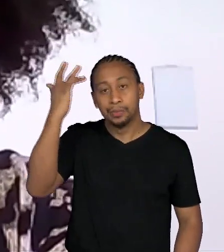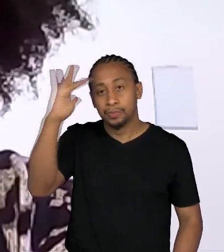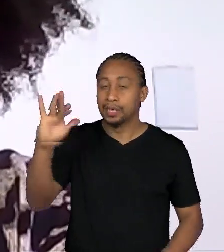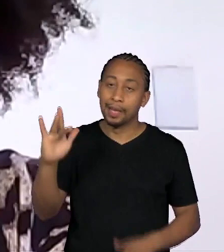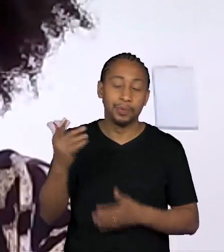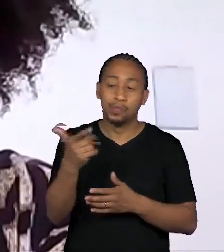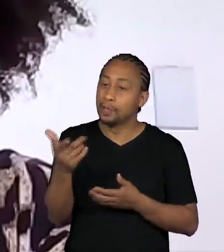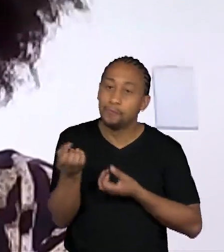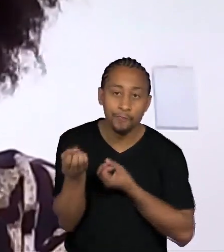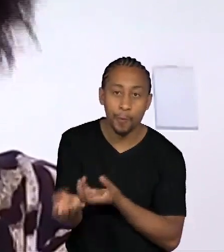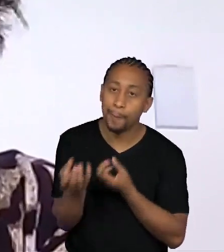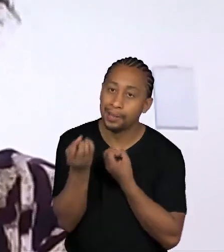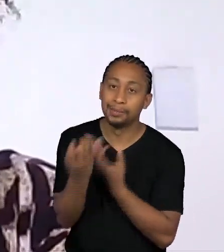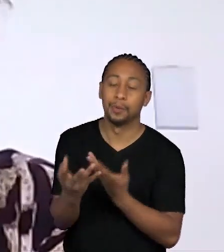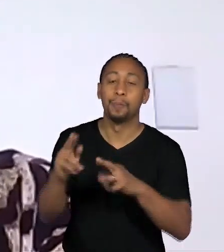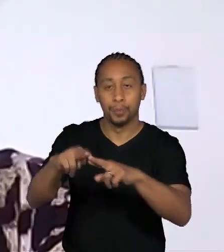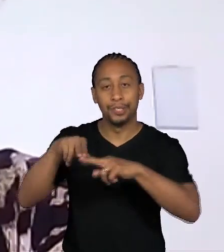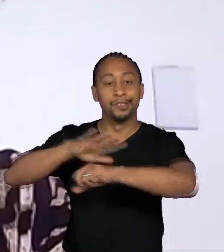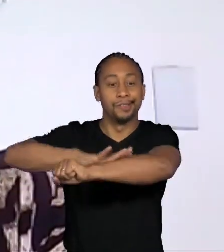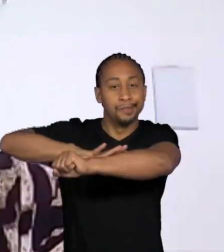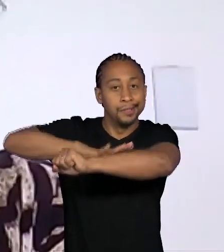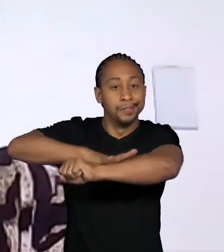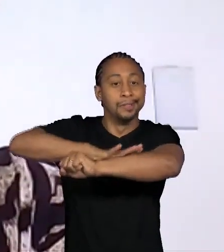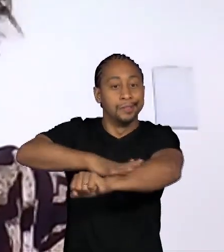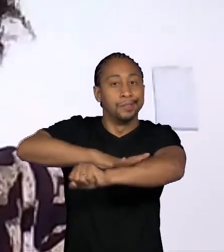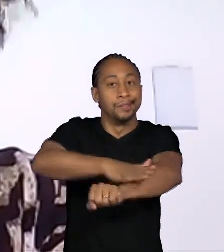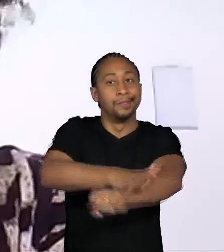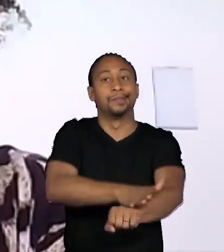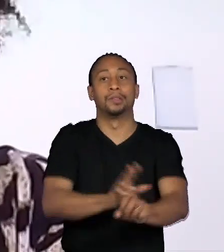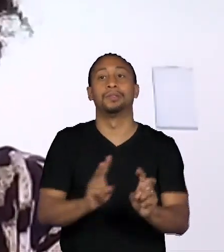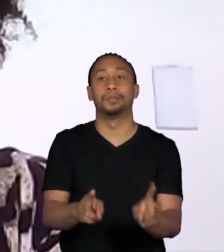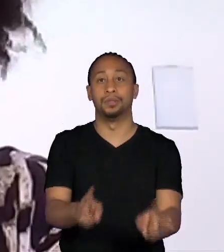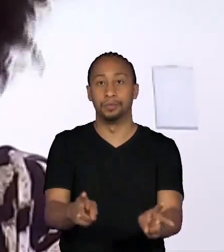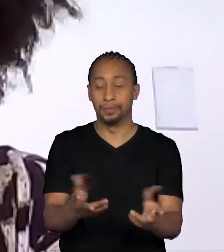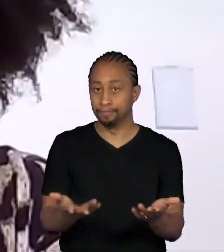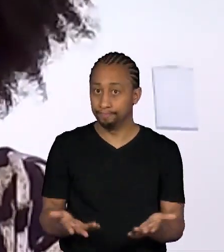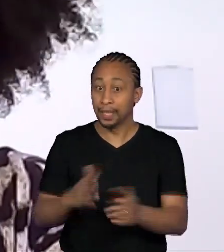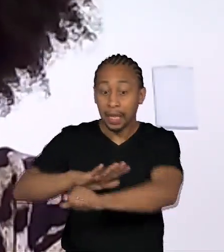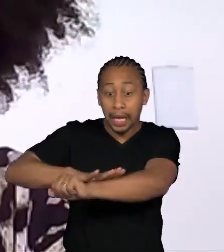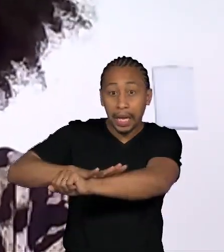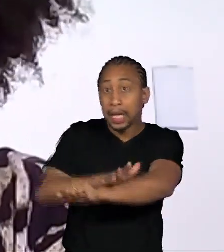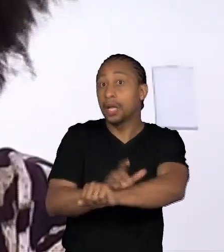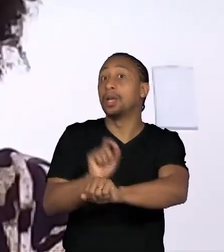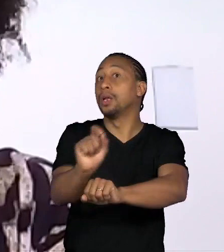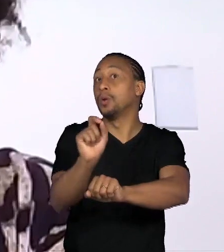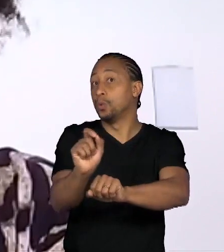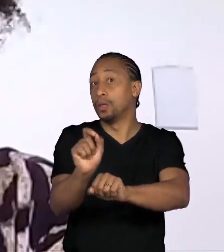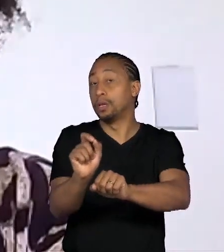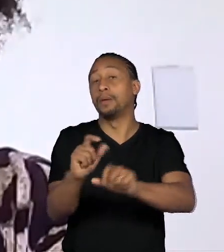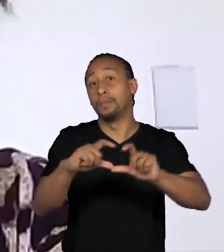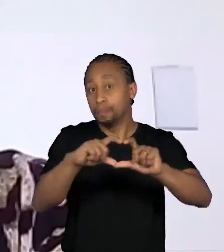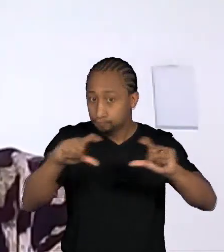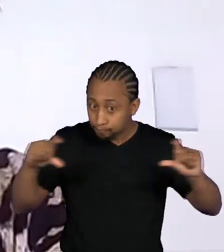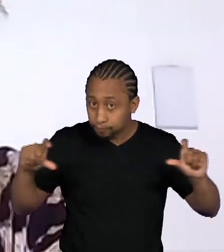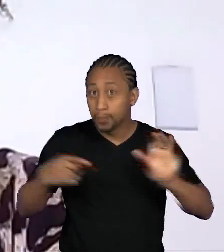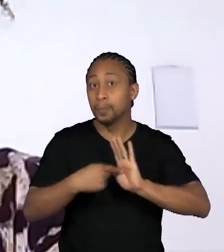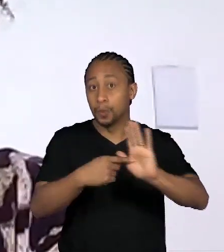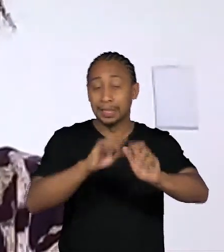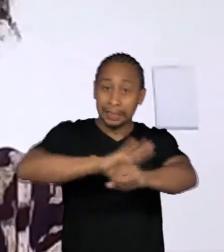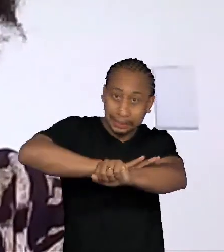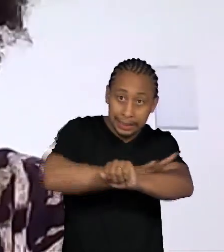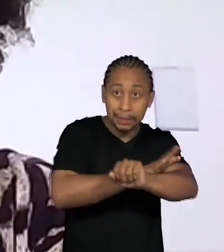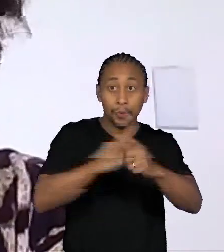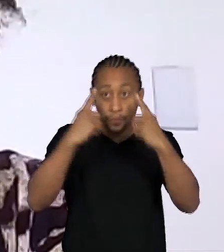de ignorância, a ignorância vai se multiplicando. E o nome completo do racismo é racismo, violência e